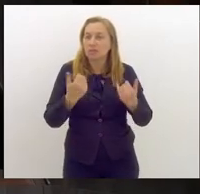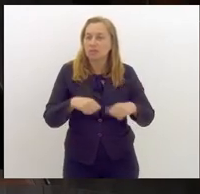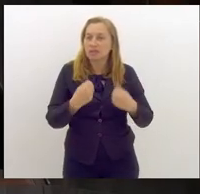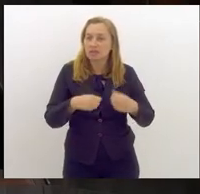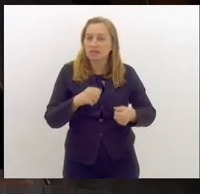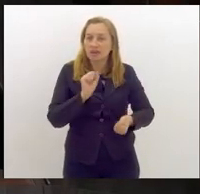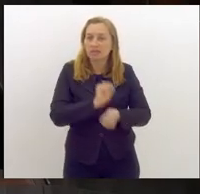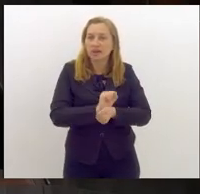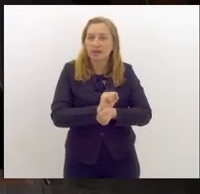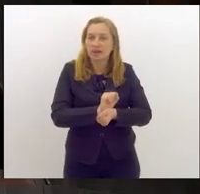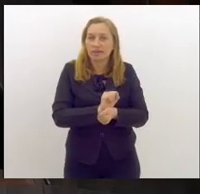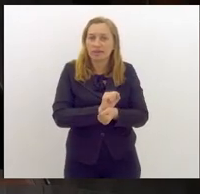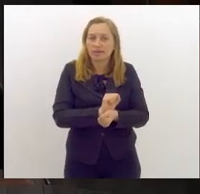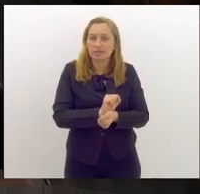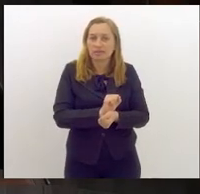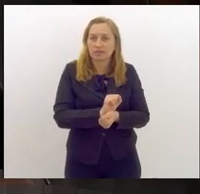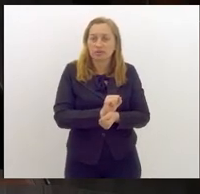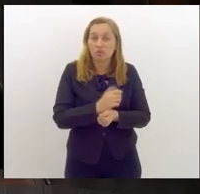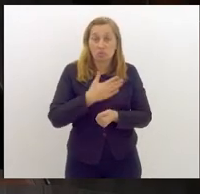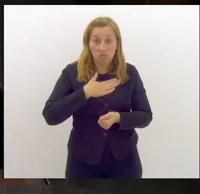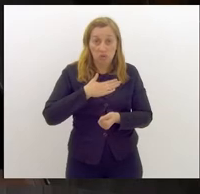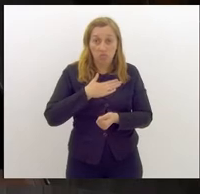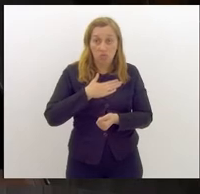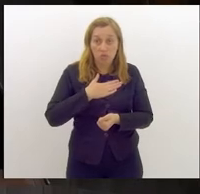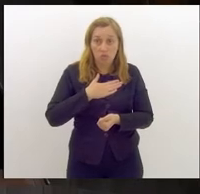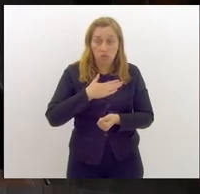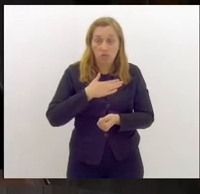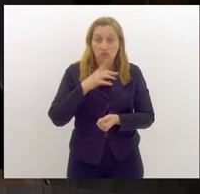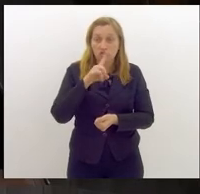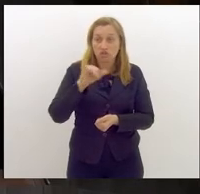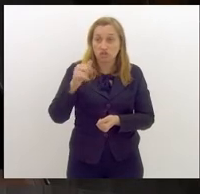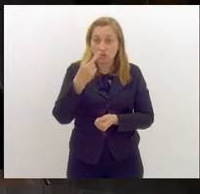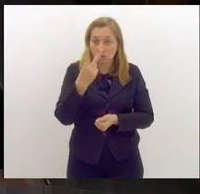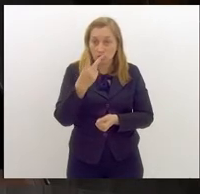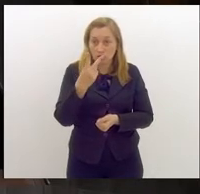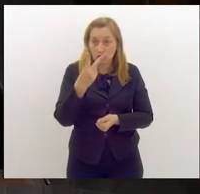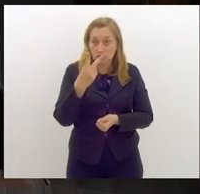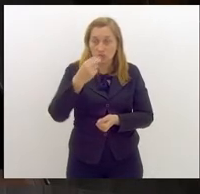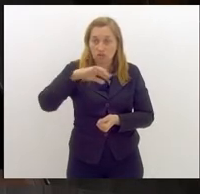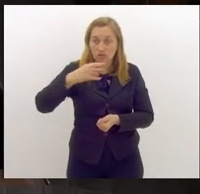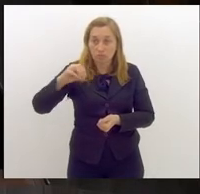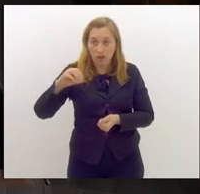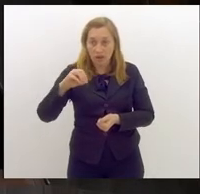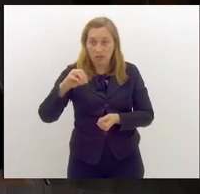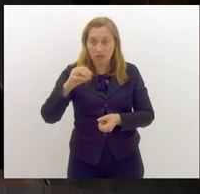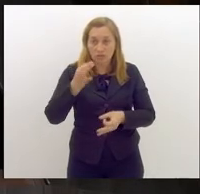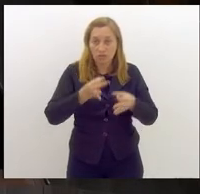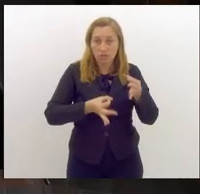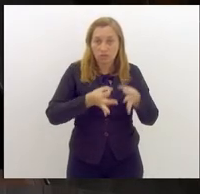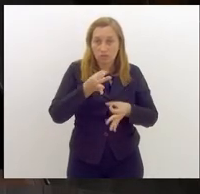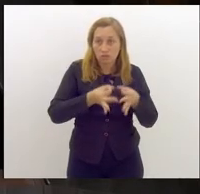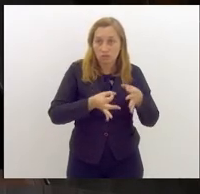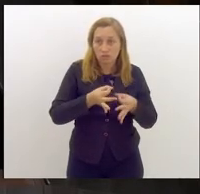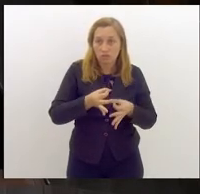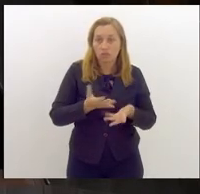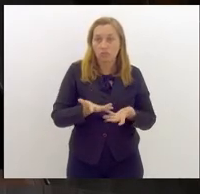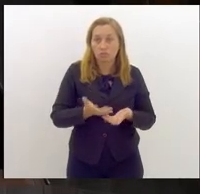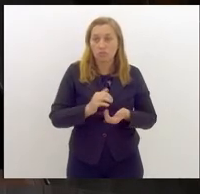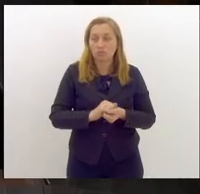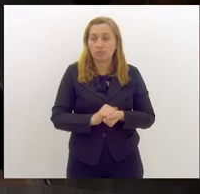paralisados o meu no dia 2 de Março que foi julgado em